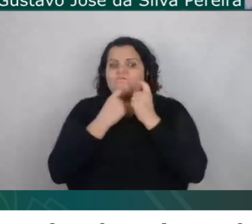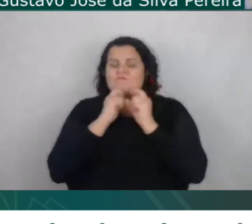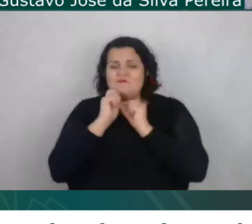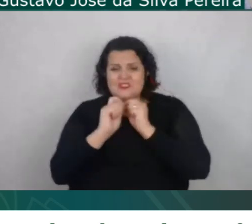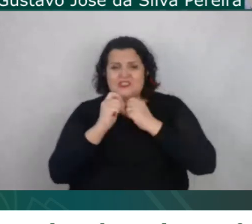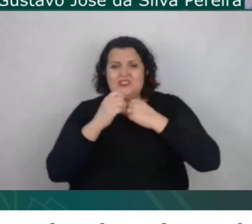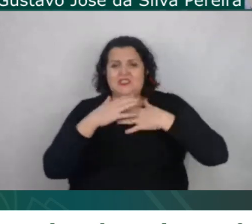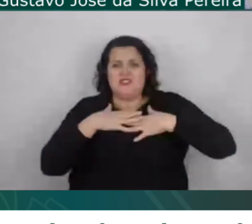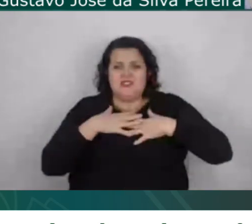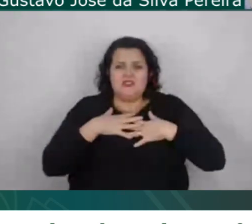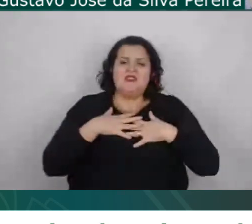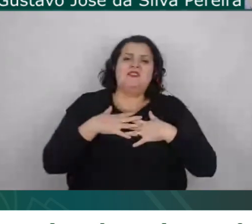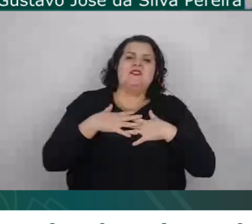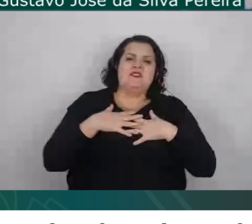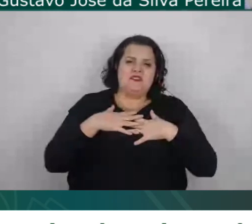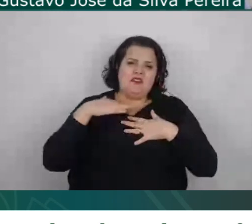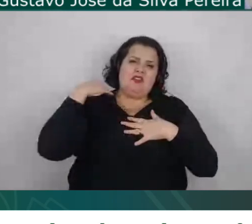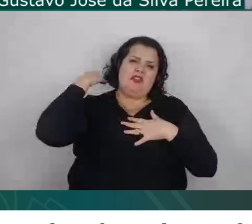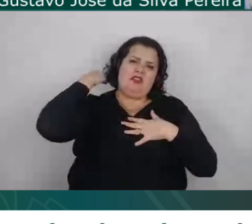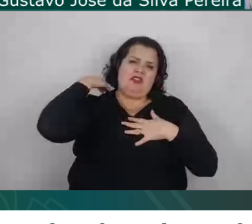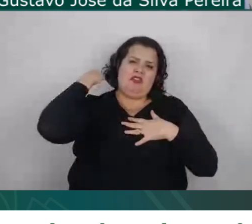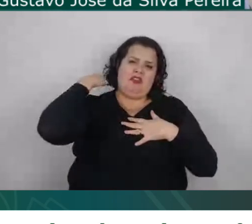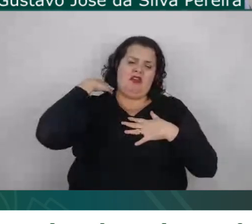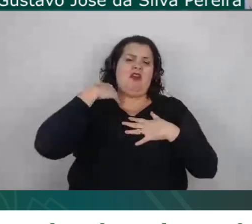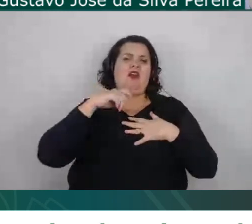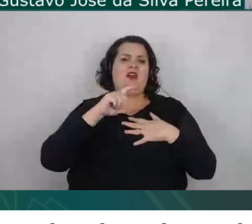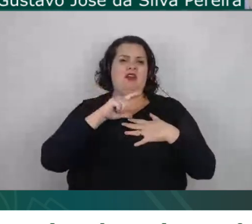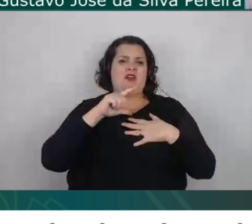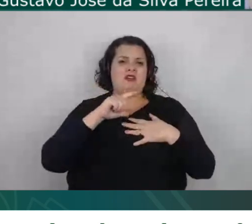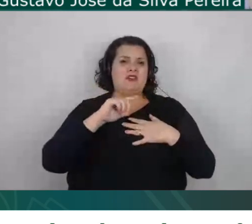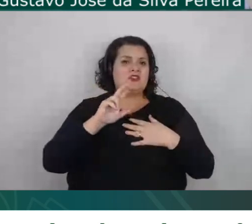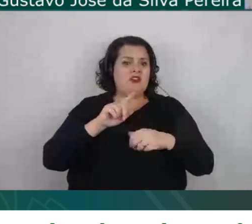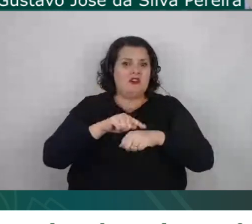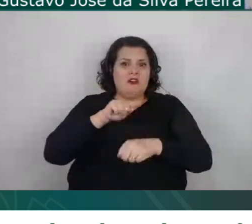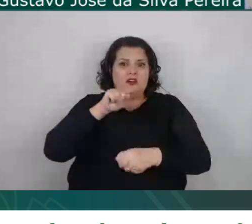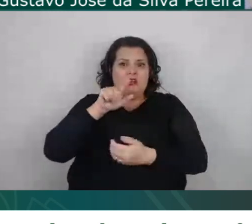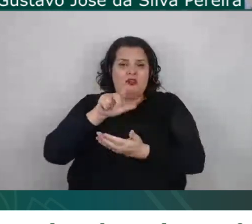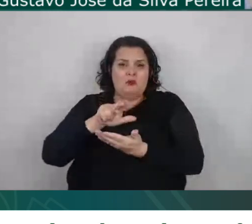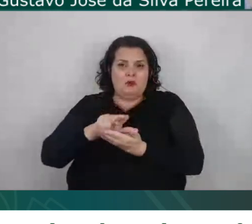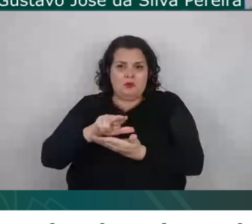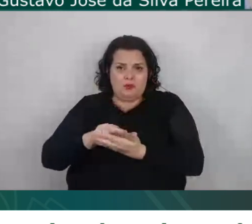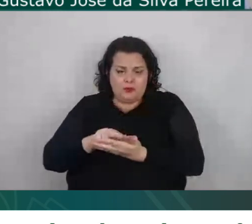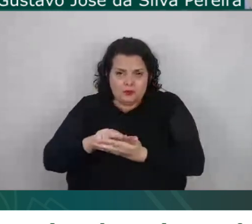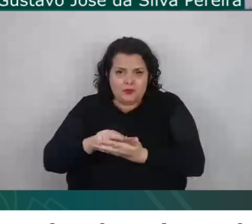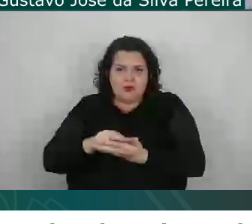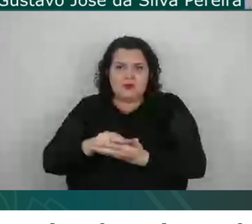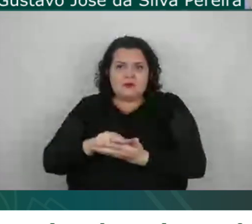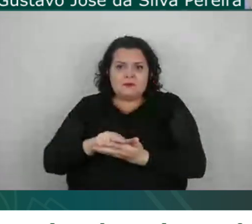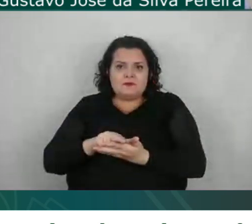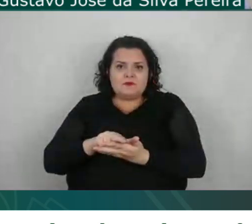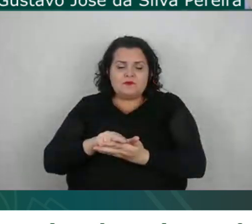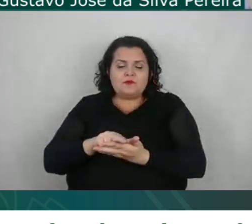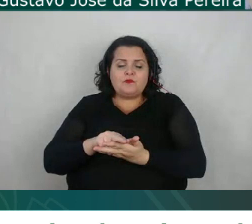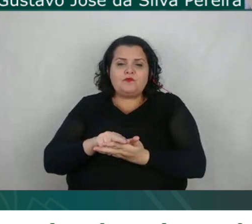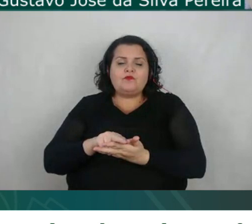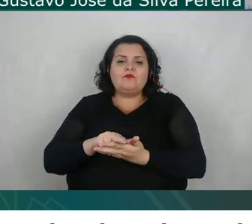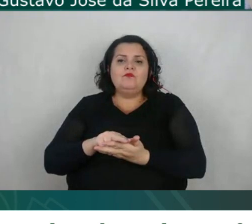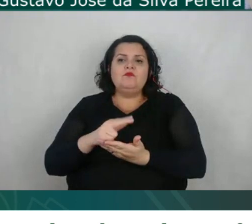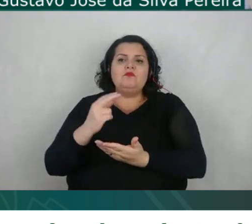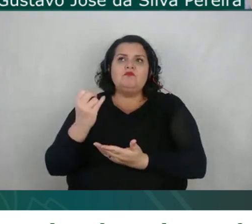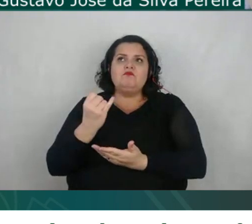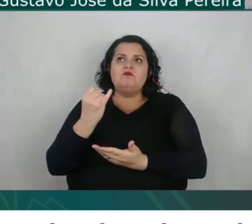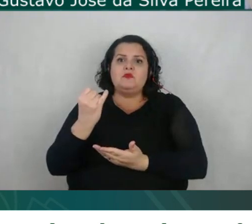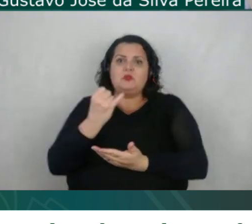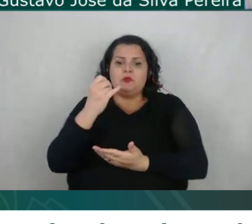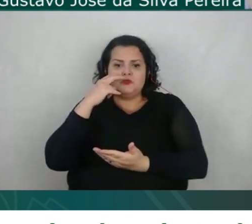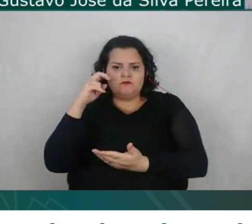desses pacientes, e alguns evoluindo já na internação, como você vê, com alterações tão importantes de imagem e